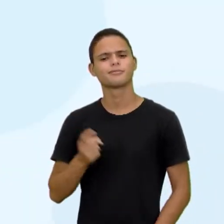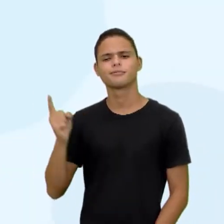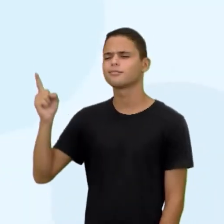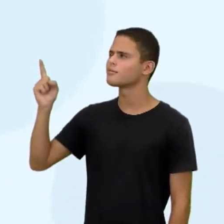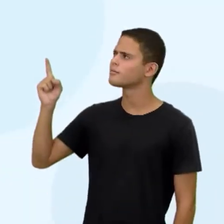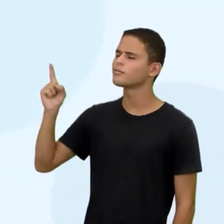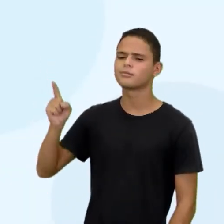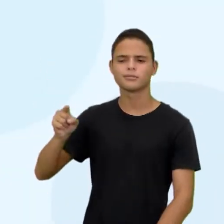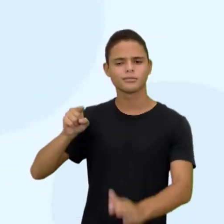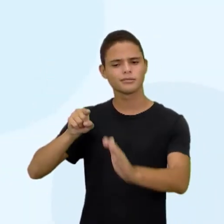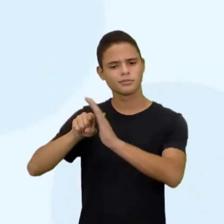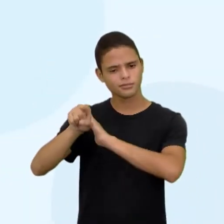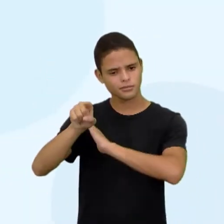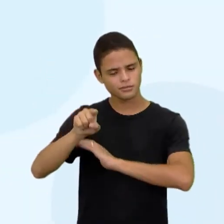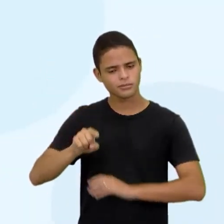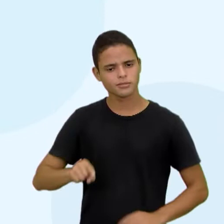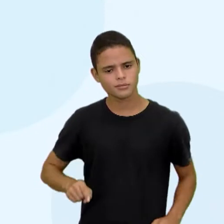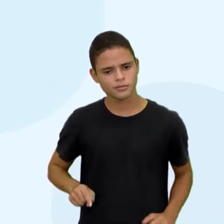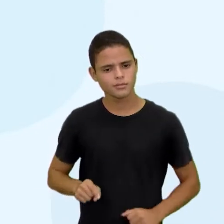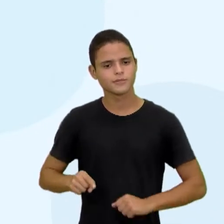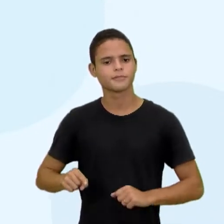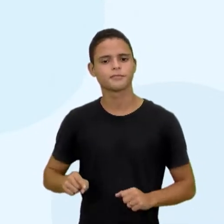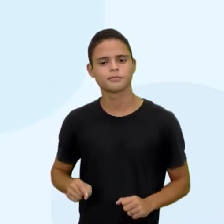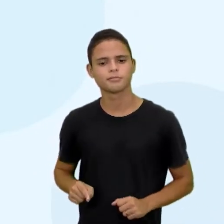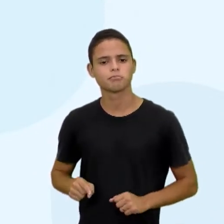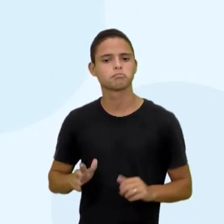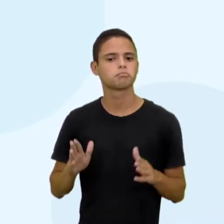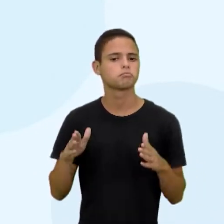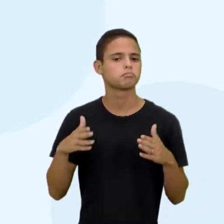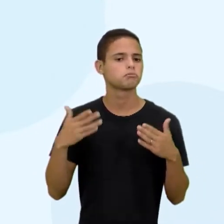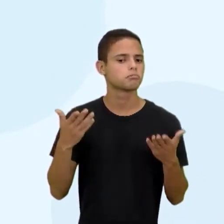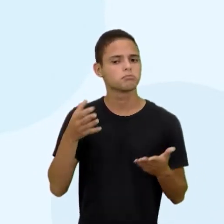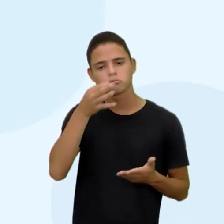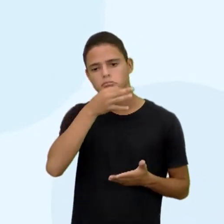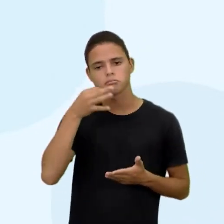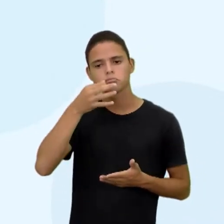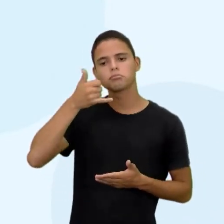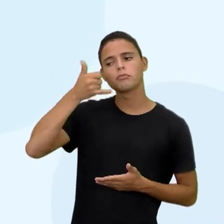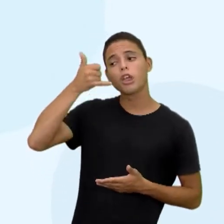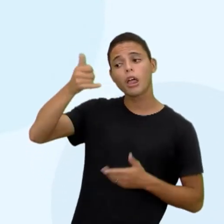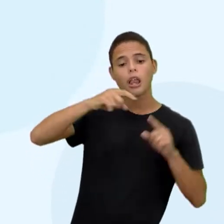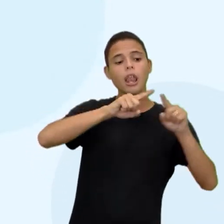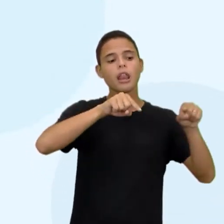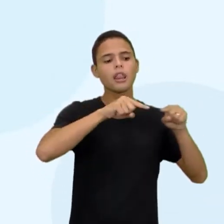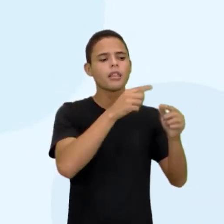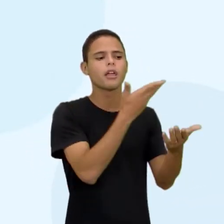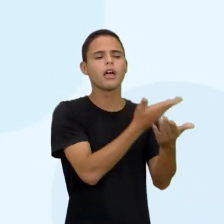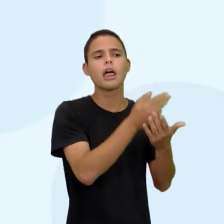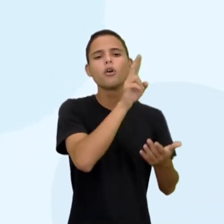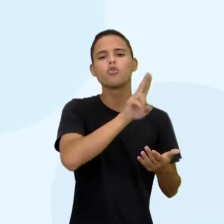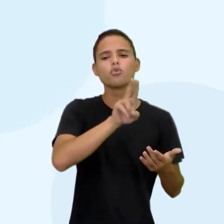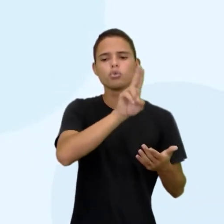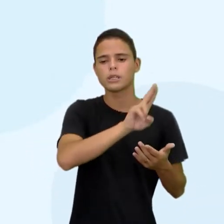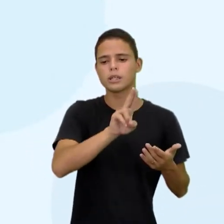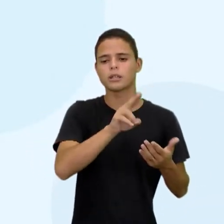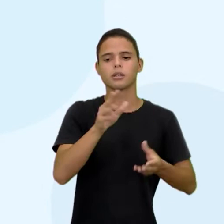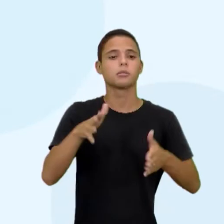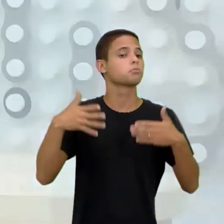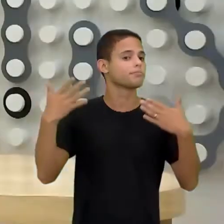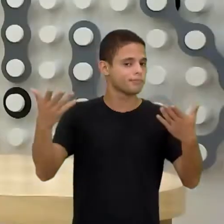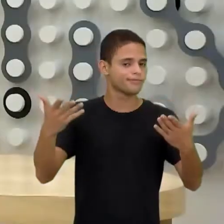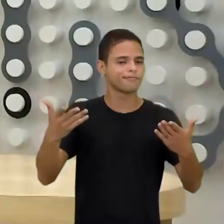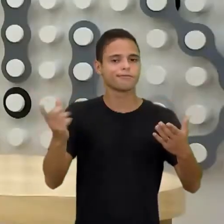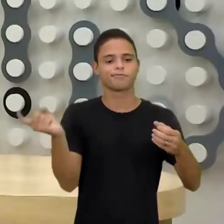nesses últimos anos, mas eu queria saber de vocês a sua opinião. Qual é a sua opinião sobre o uso de celular em sala de aula? Voltar